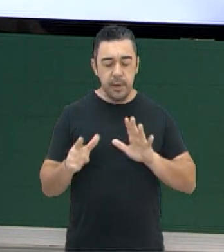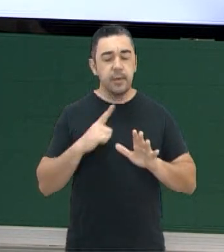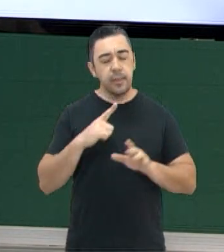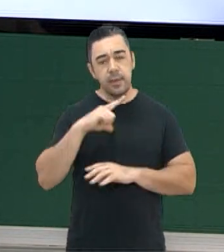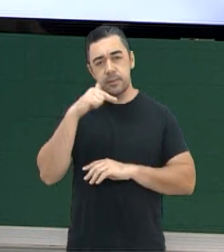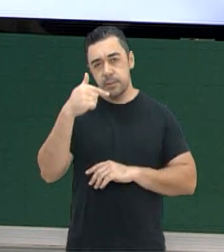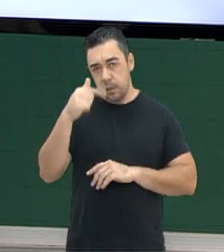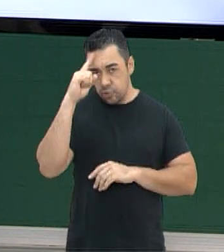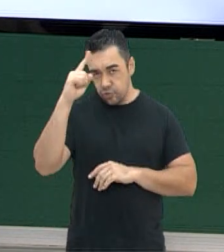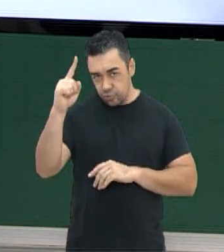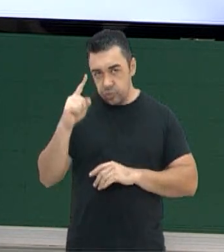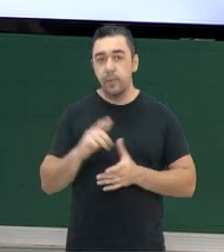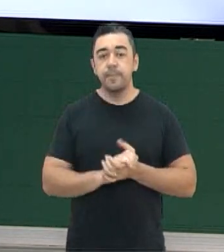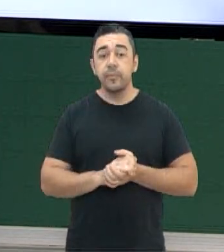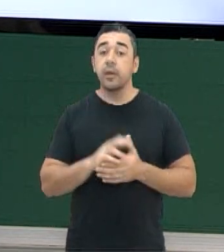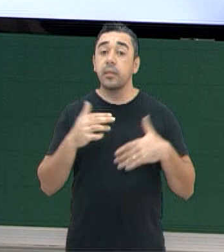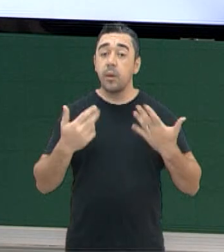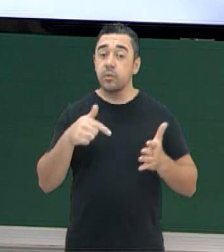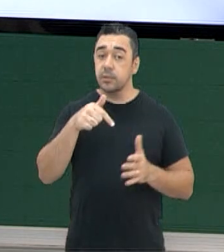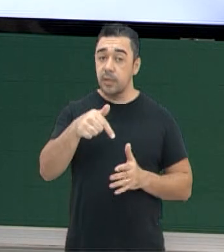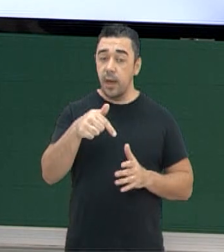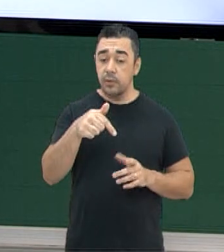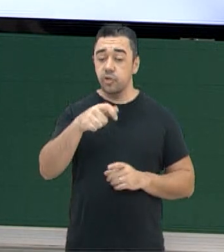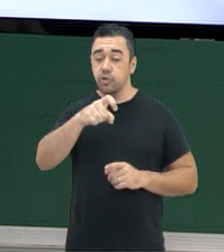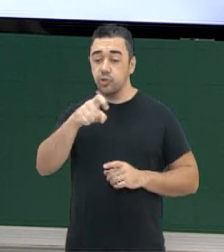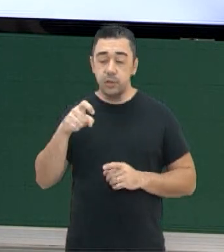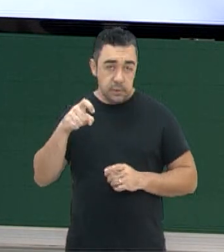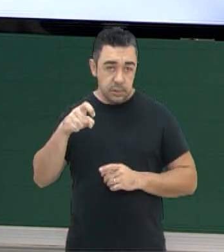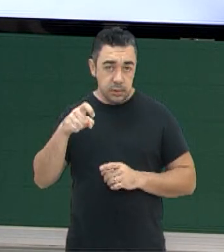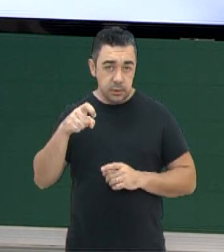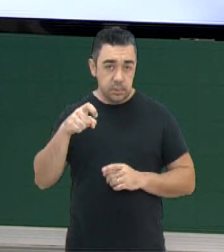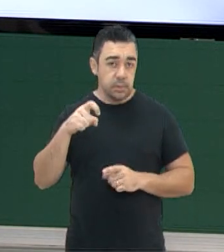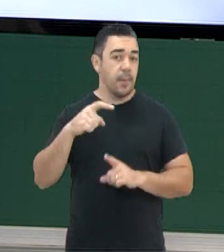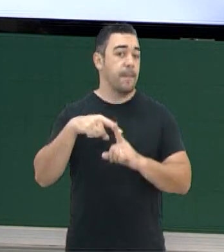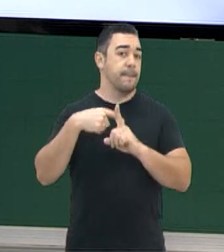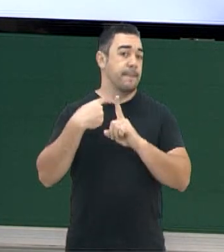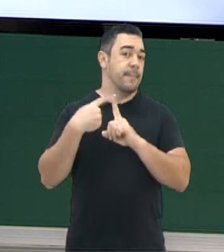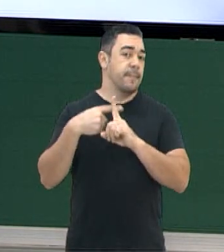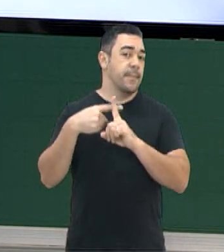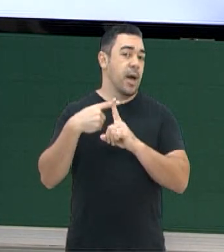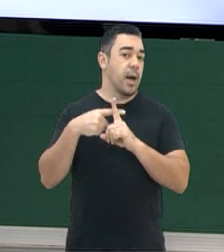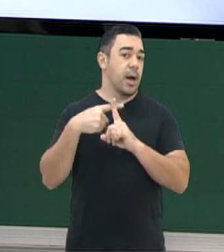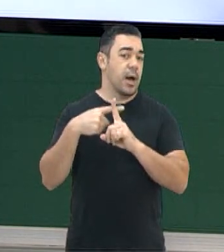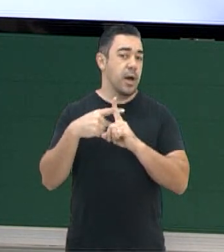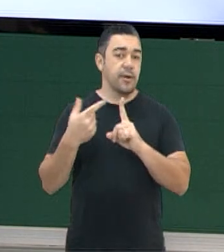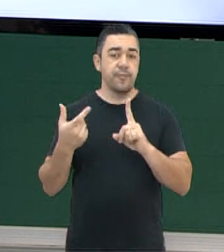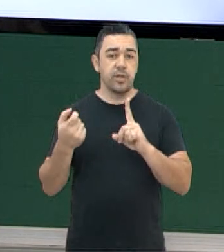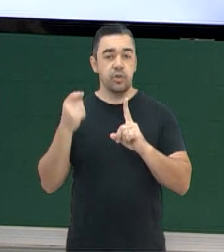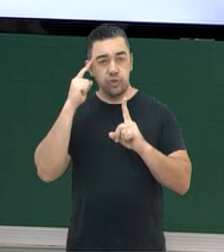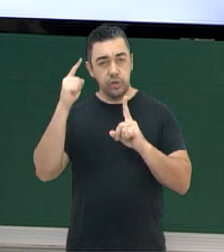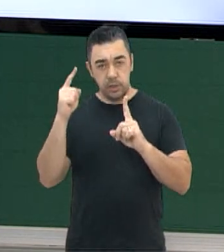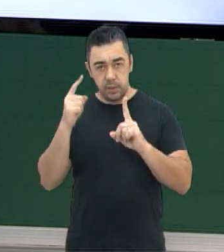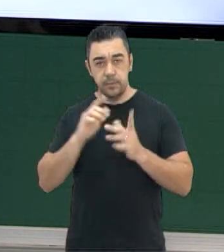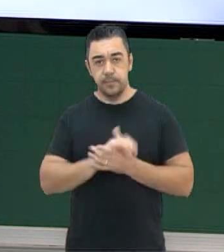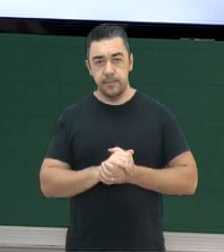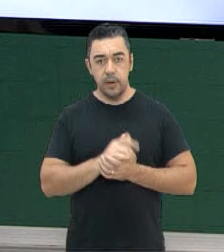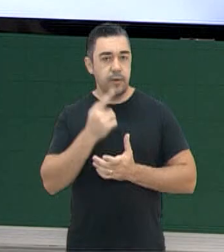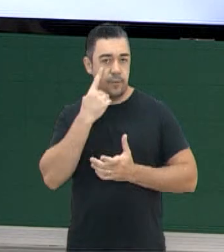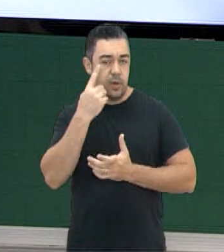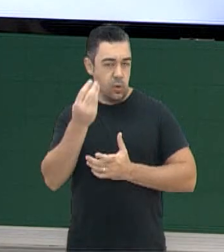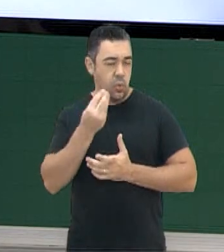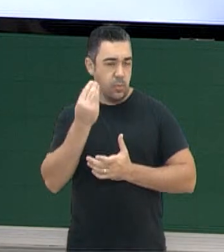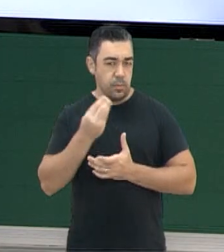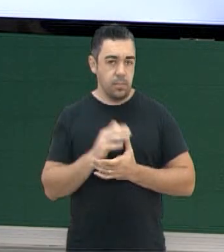7 dias. Então, 7 o quê? X mais 20 dias. Vamos ver como é